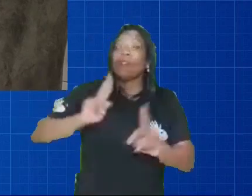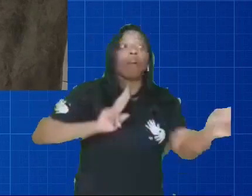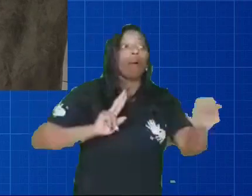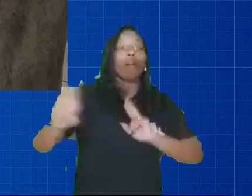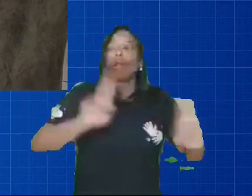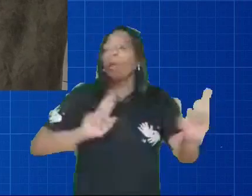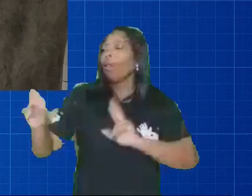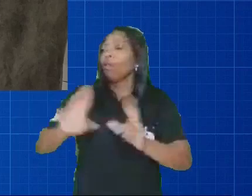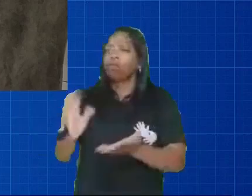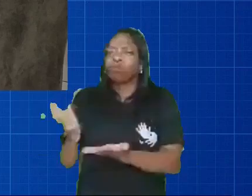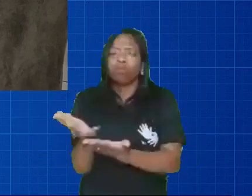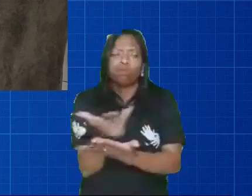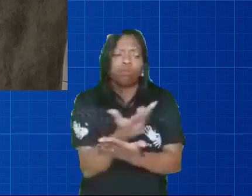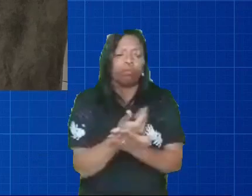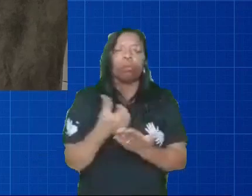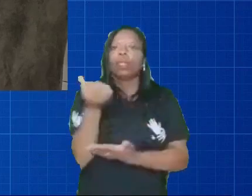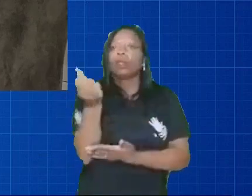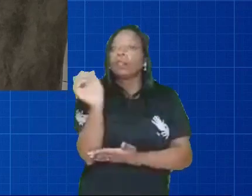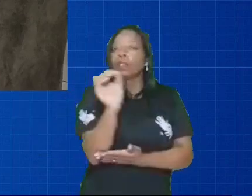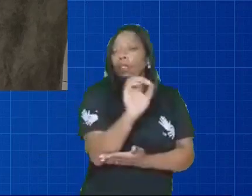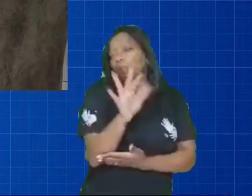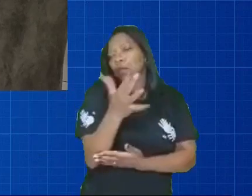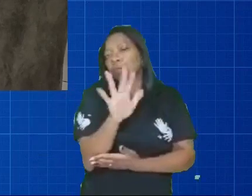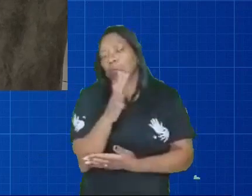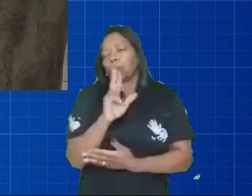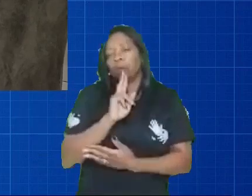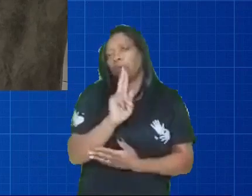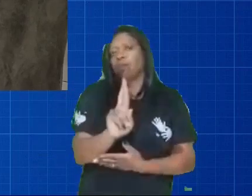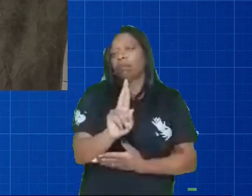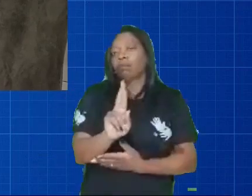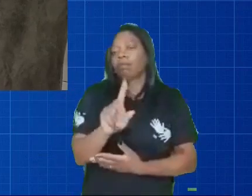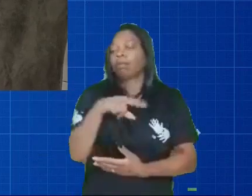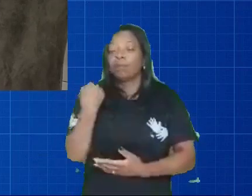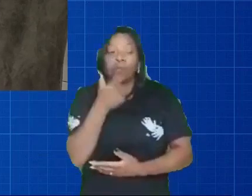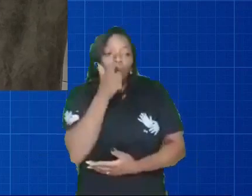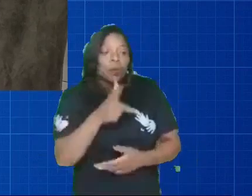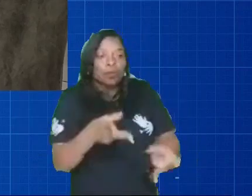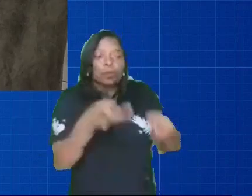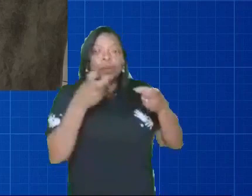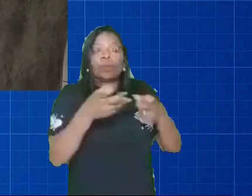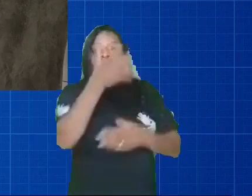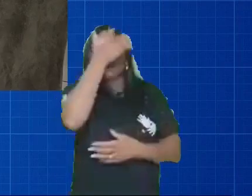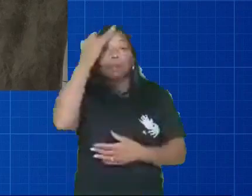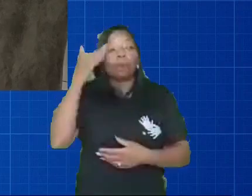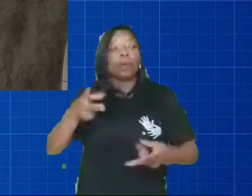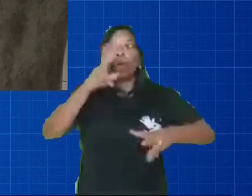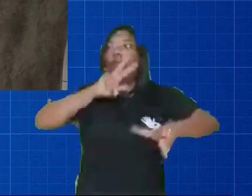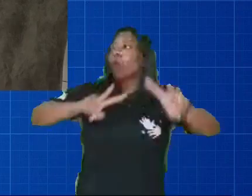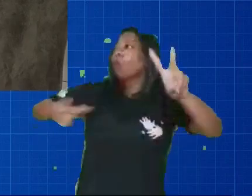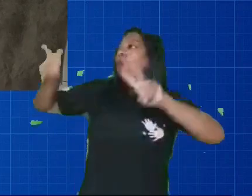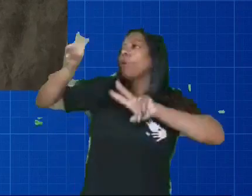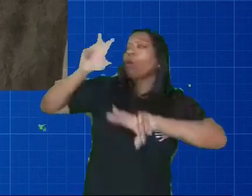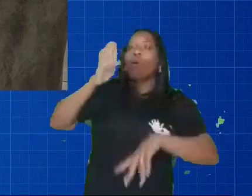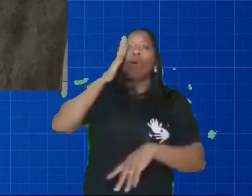muito bacana, também vou deixar disponível para acesso, né, no relatório. E a gente percebeu como as pessoas olhavam para a cara, né? Então, assim, a questão